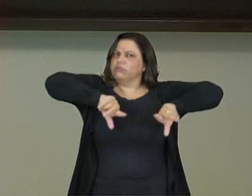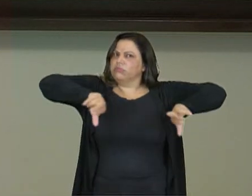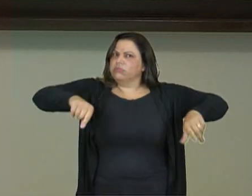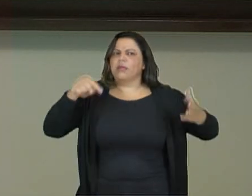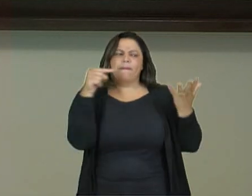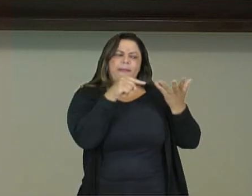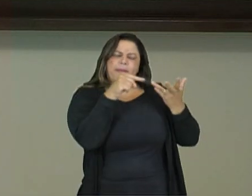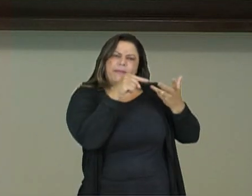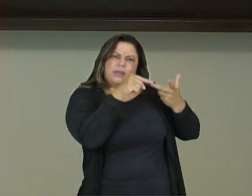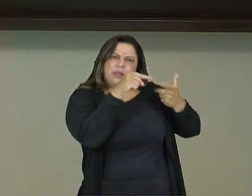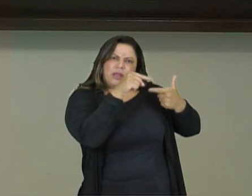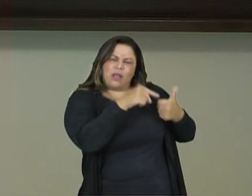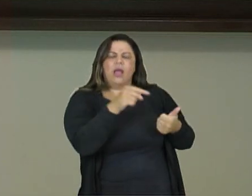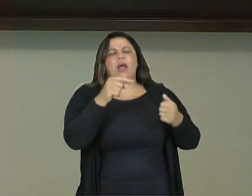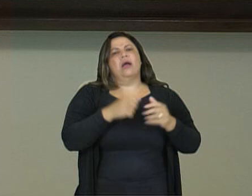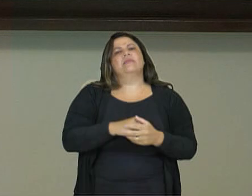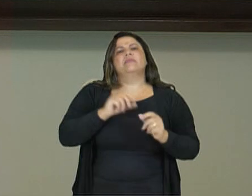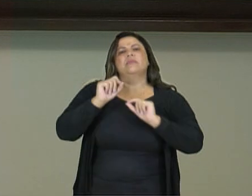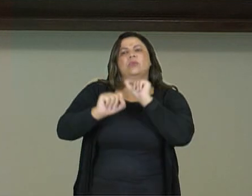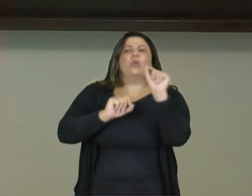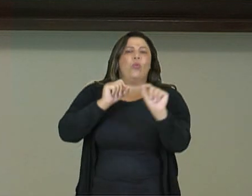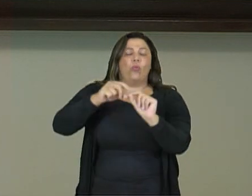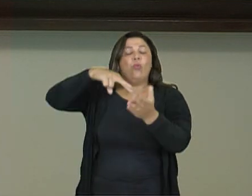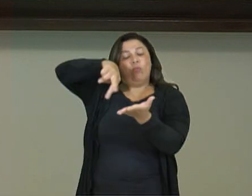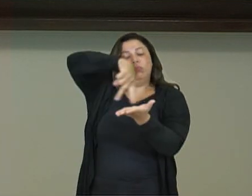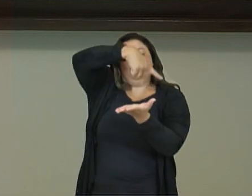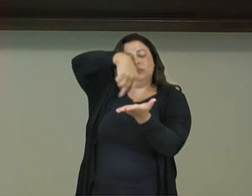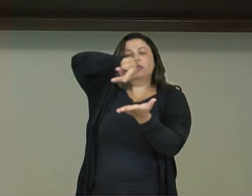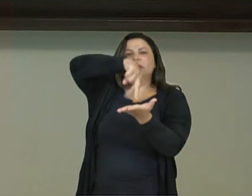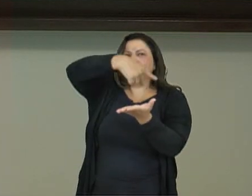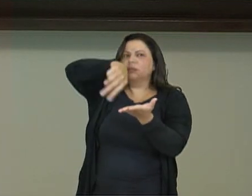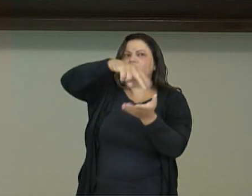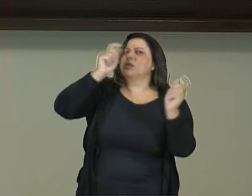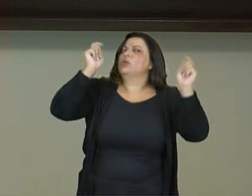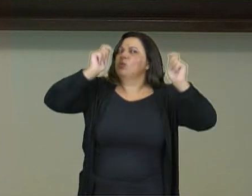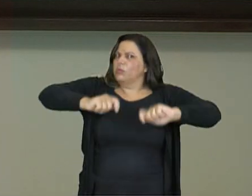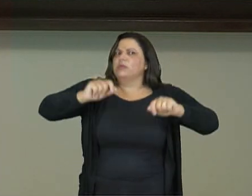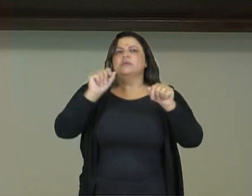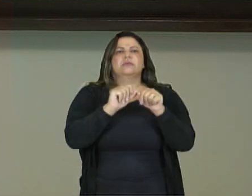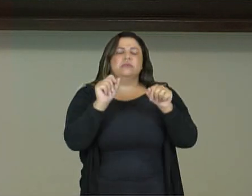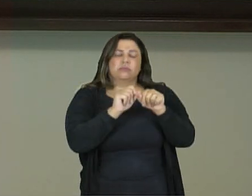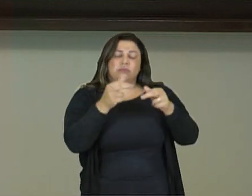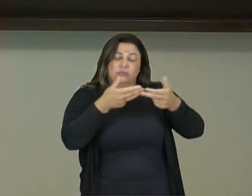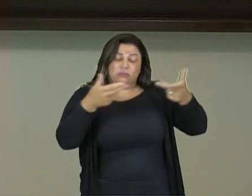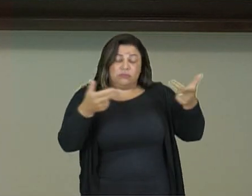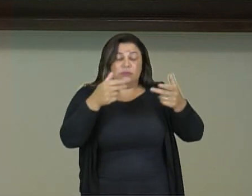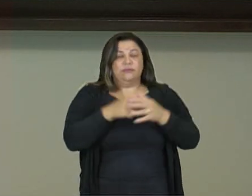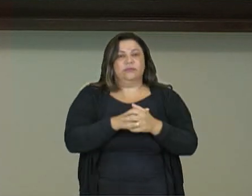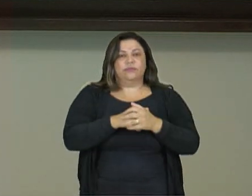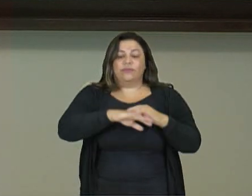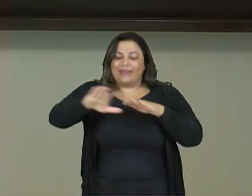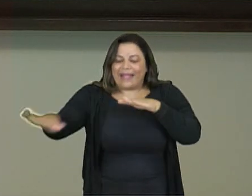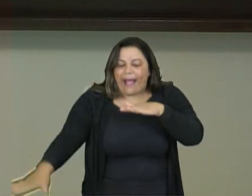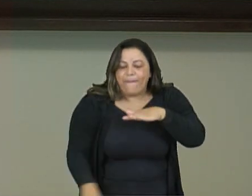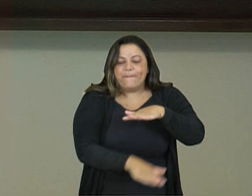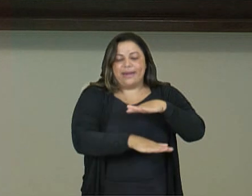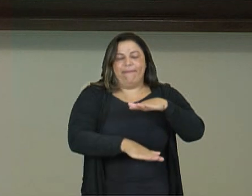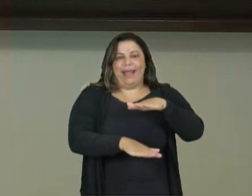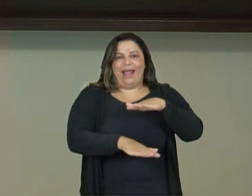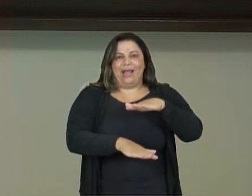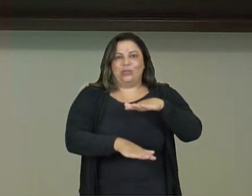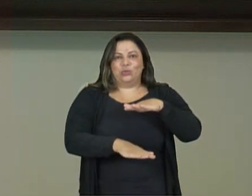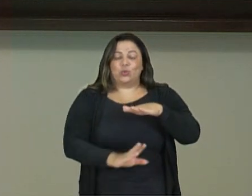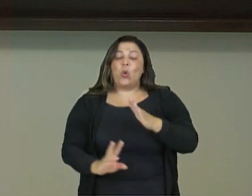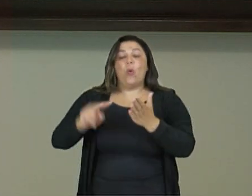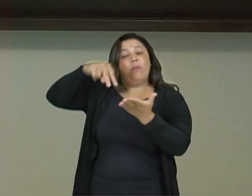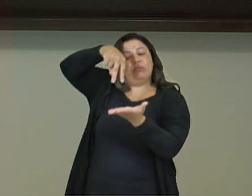variedade. O artista ali, né, o bailarino ou bailarina, ele pode estar fazendo o quê? Ele pode estar fazendo um movimento para baixo, um movimento mais contido,